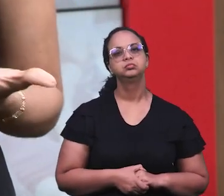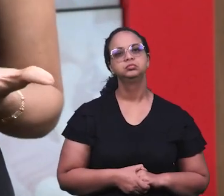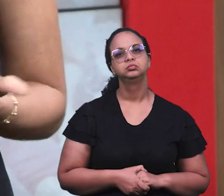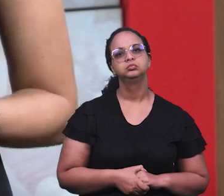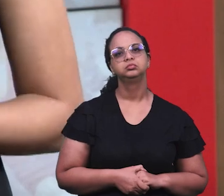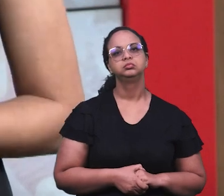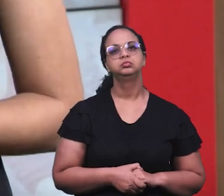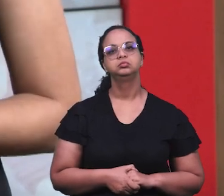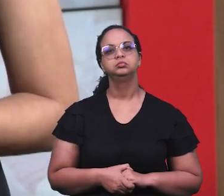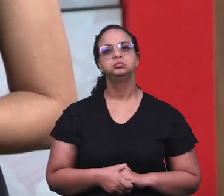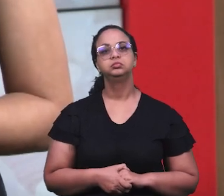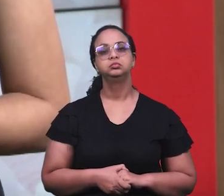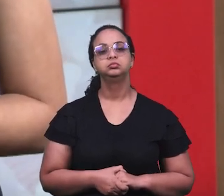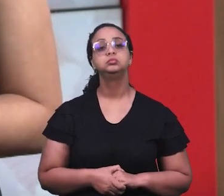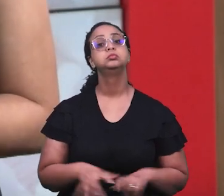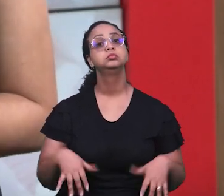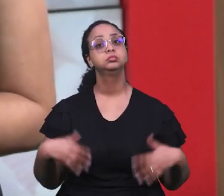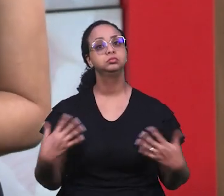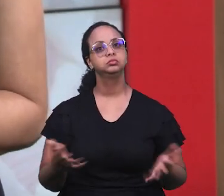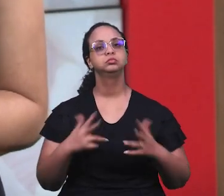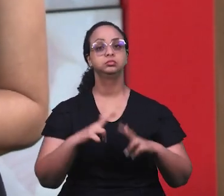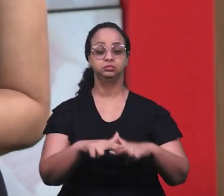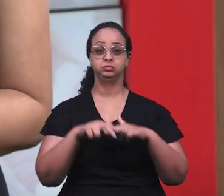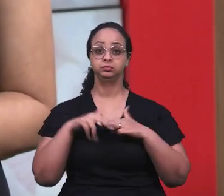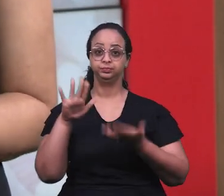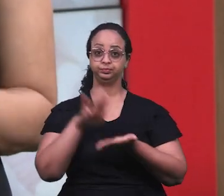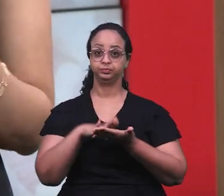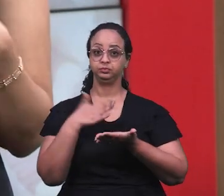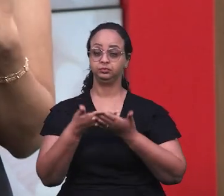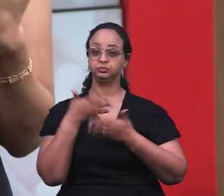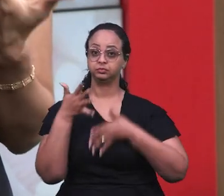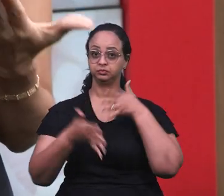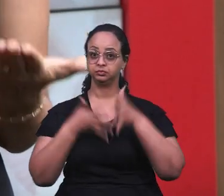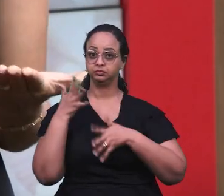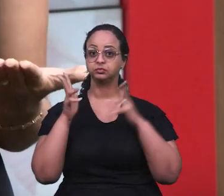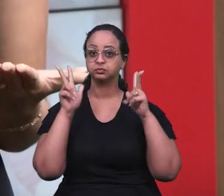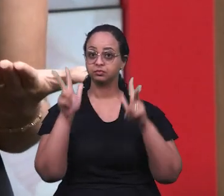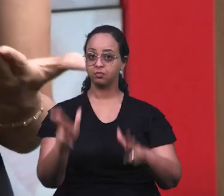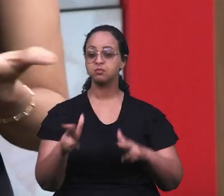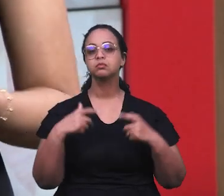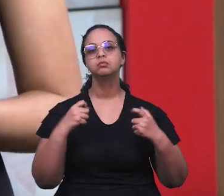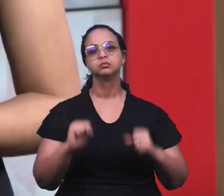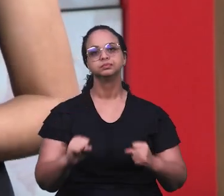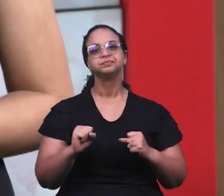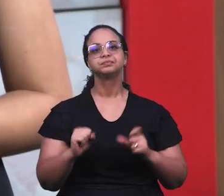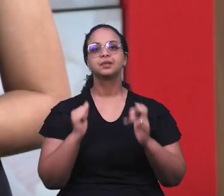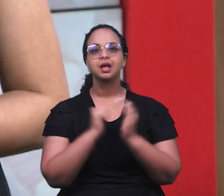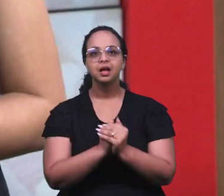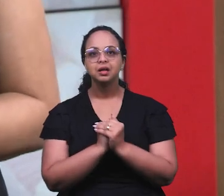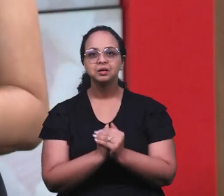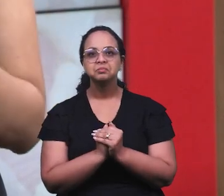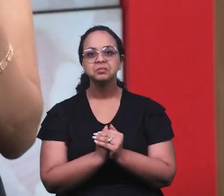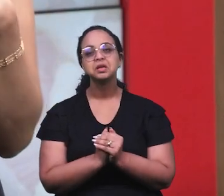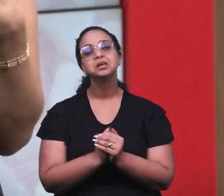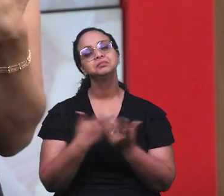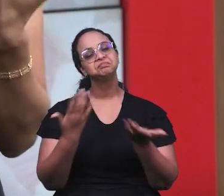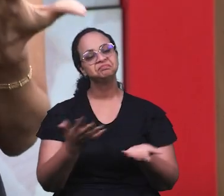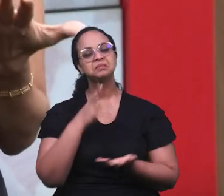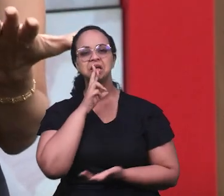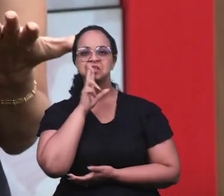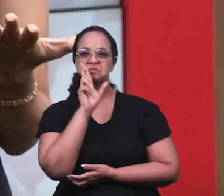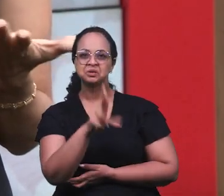com toda a igreja. Então, no caso do intérprete de Libras, também é a mesma coisa. Amém, irmãos? Espero